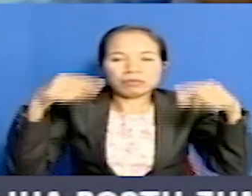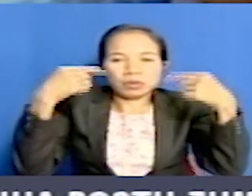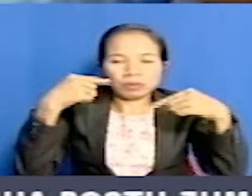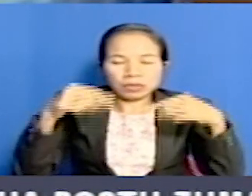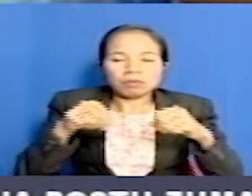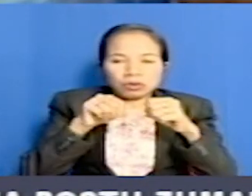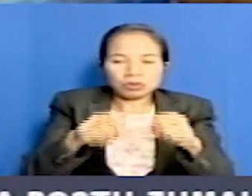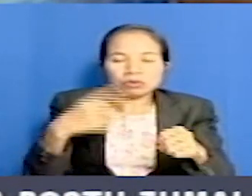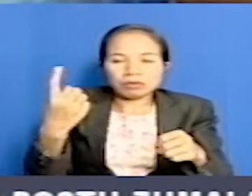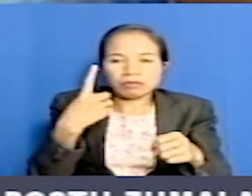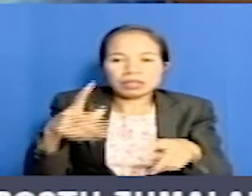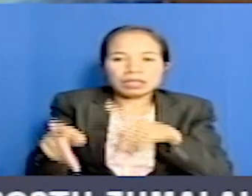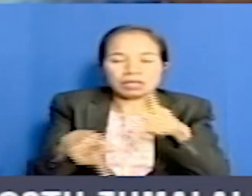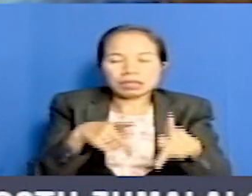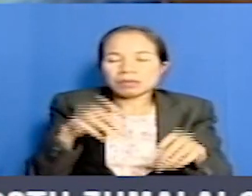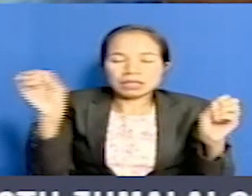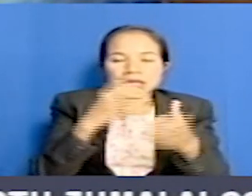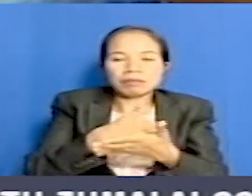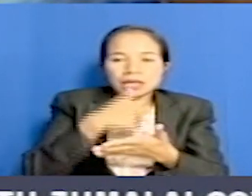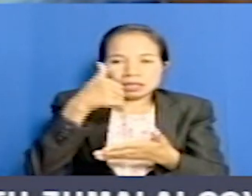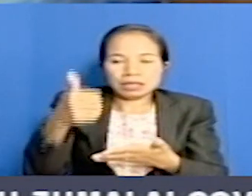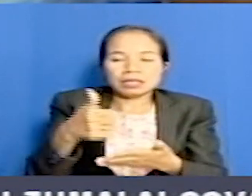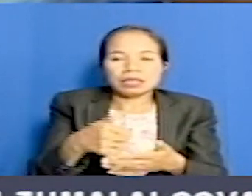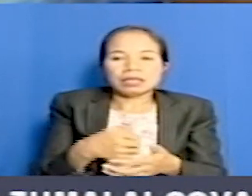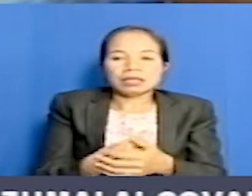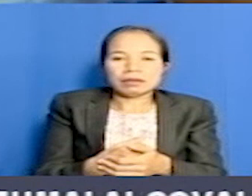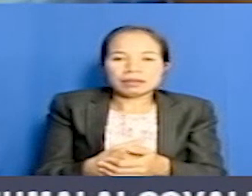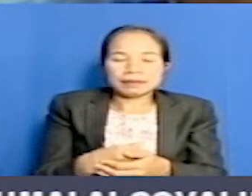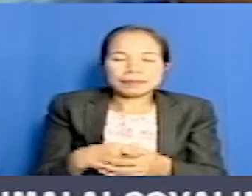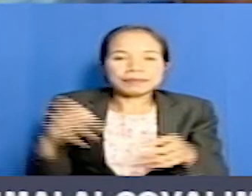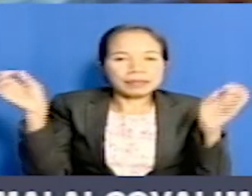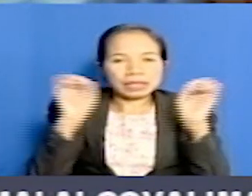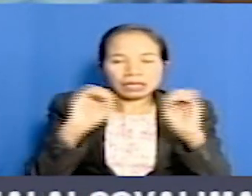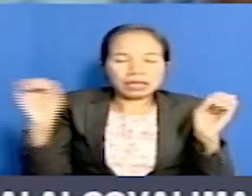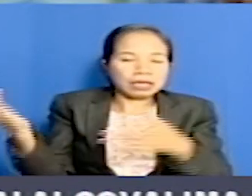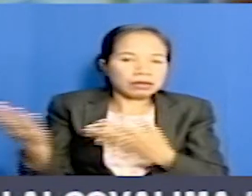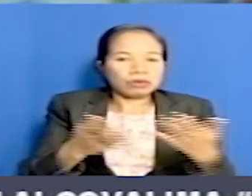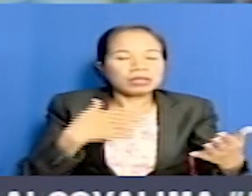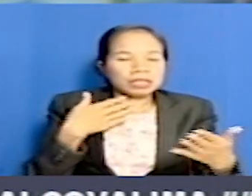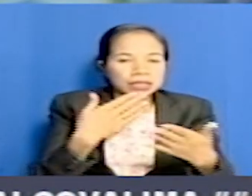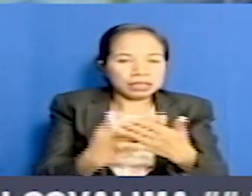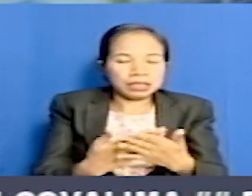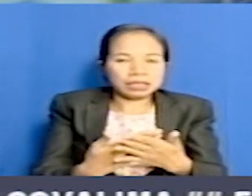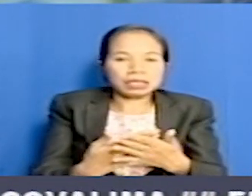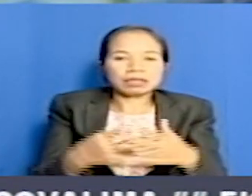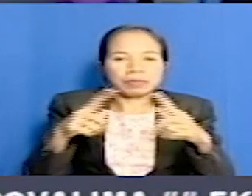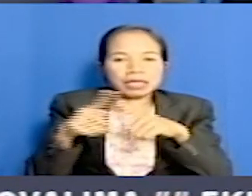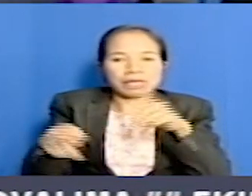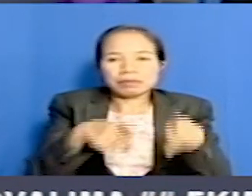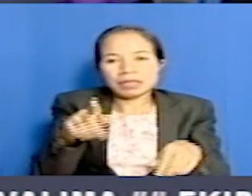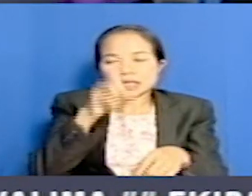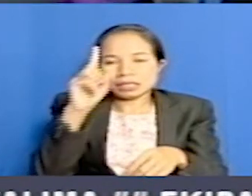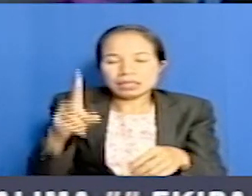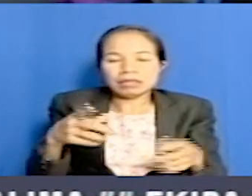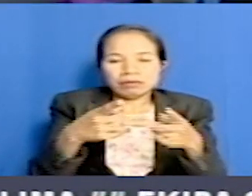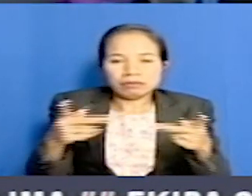na fatin, é uma rota la manambo, tira. Rota do terus, né? Nerune la lori benefício para. É Maida. E a